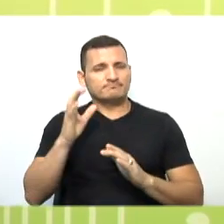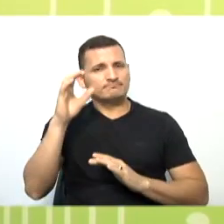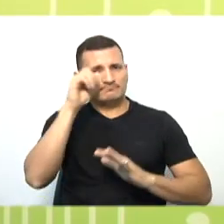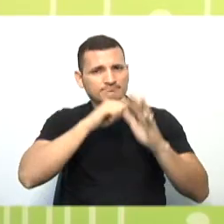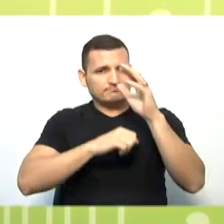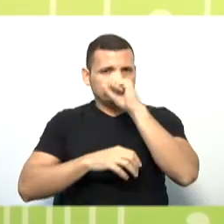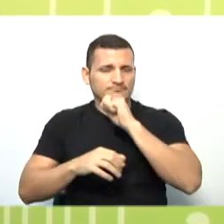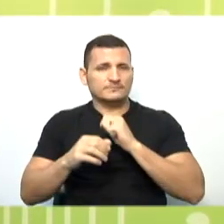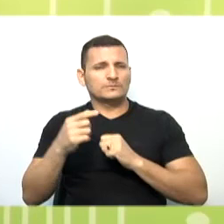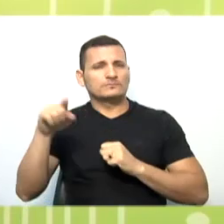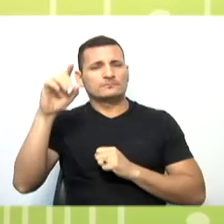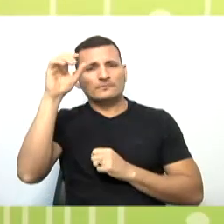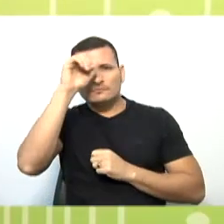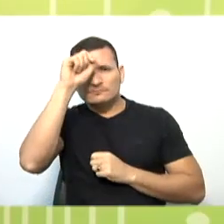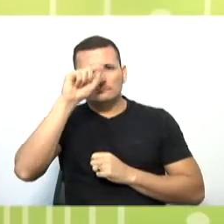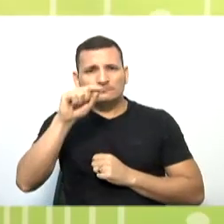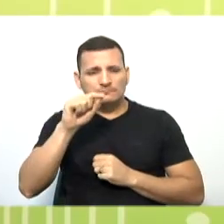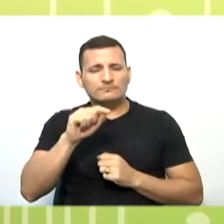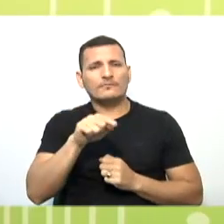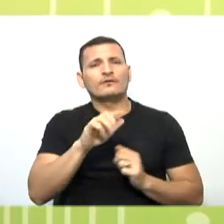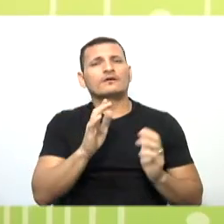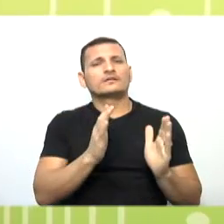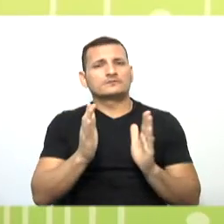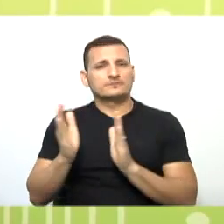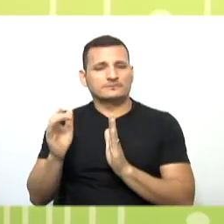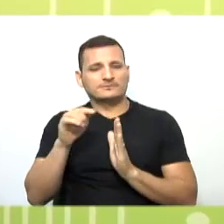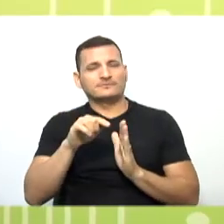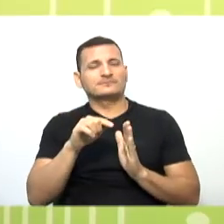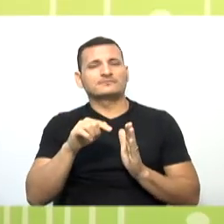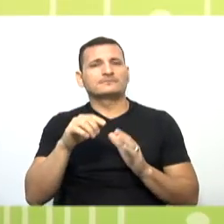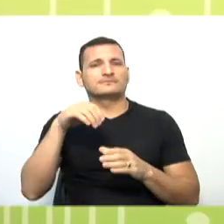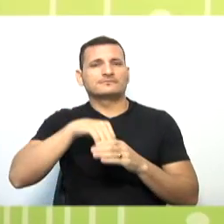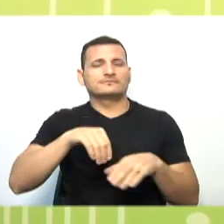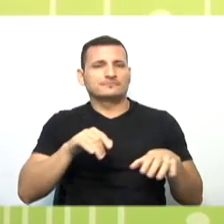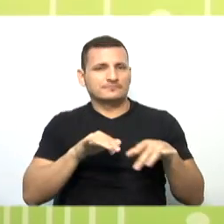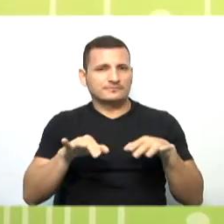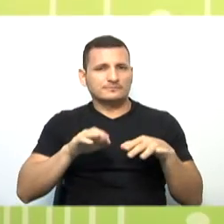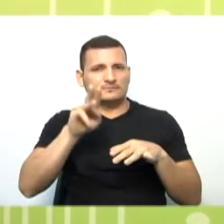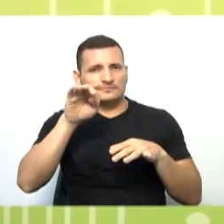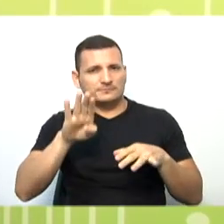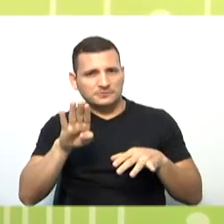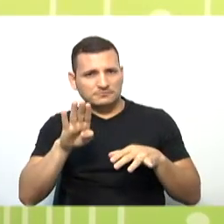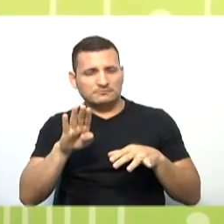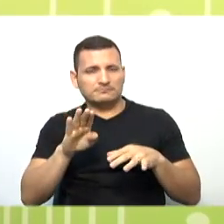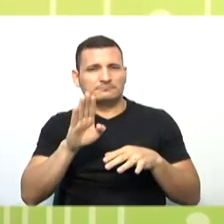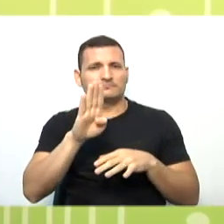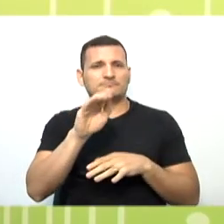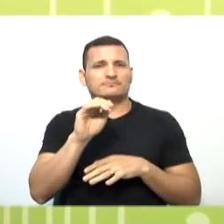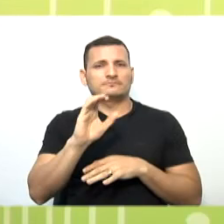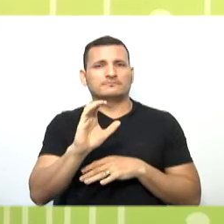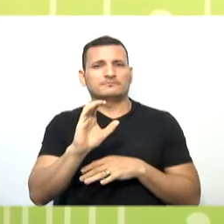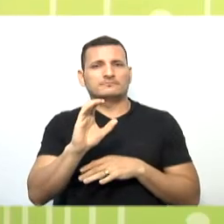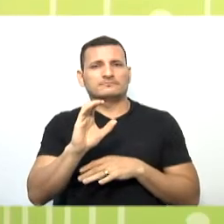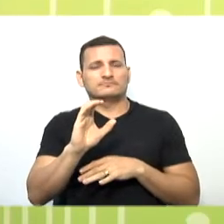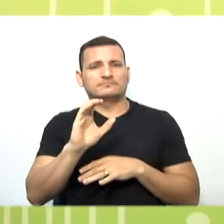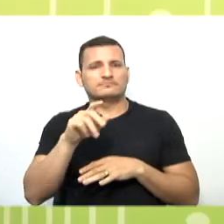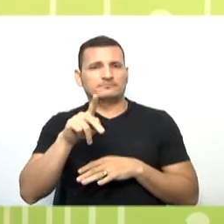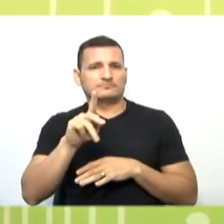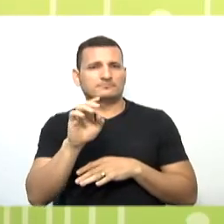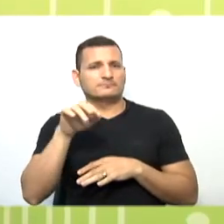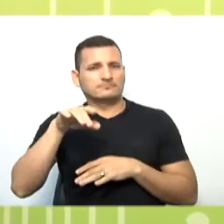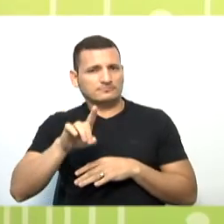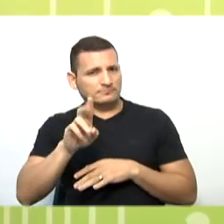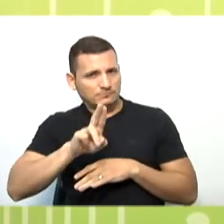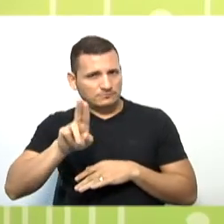aprendendo. Aprenderam o quê? Que essas camadas fazem parte da programação web back-end, utilizando